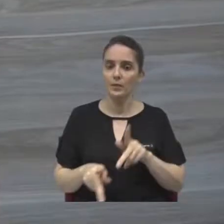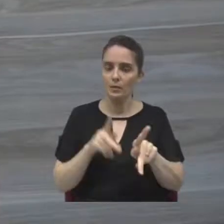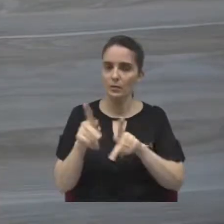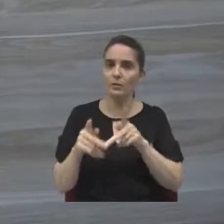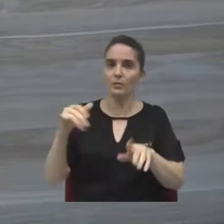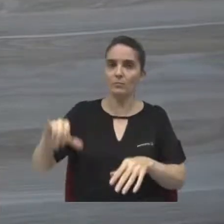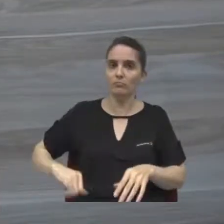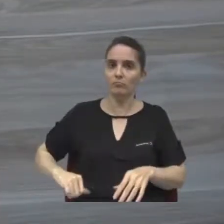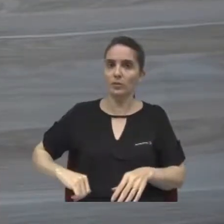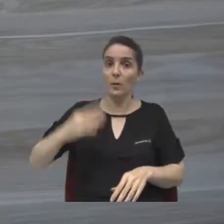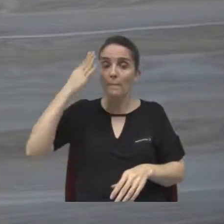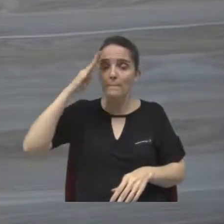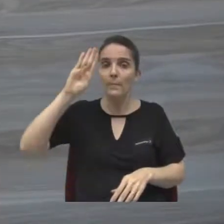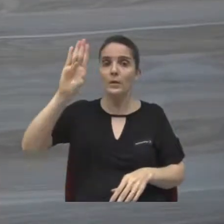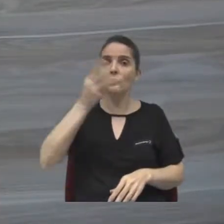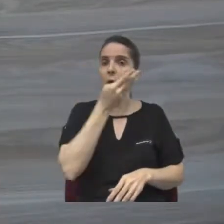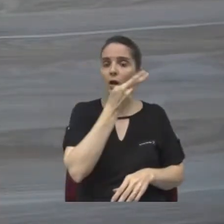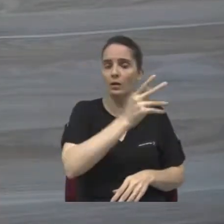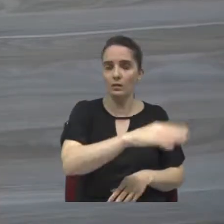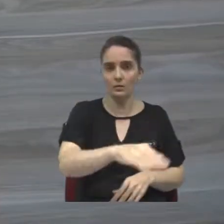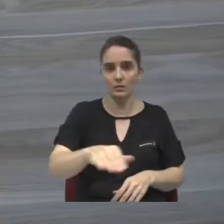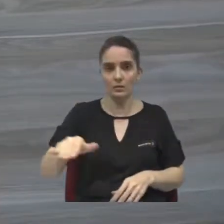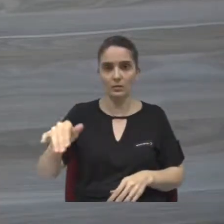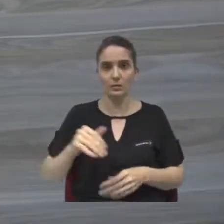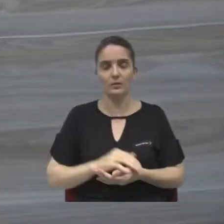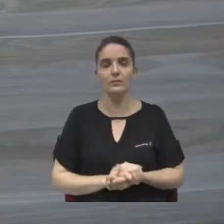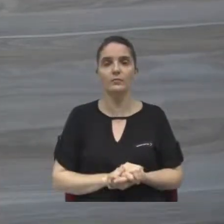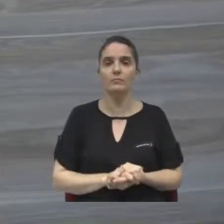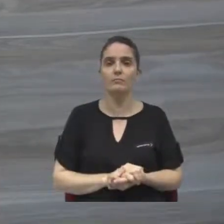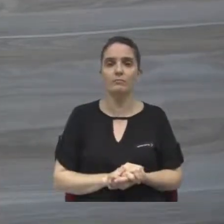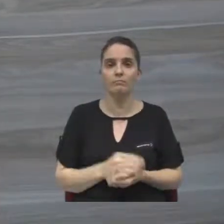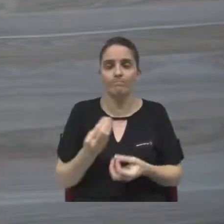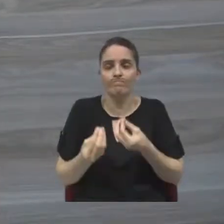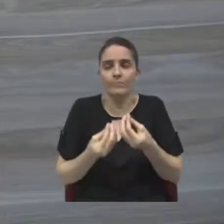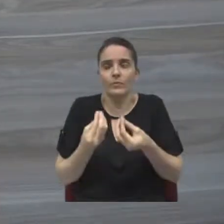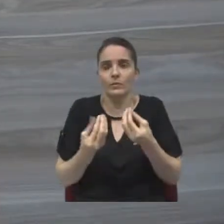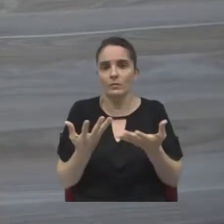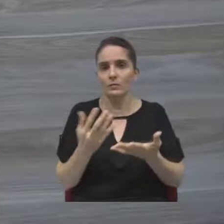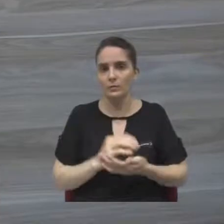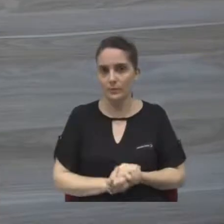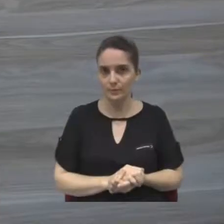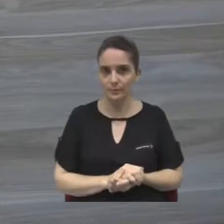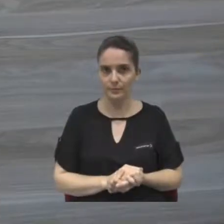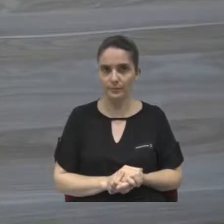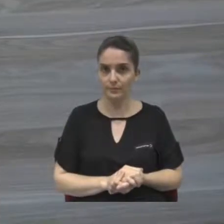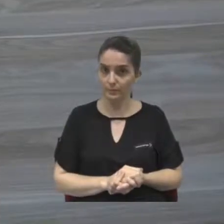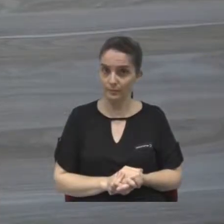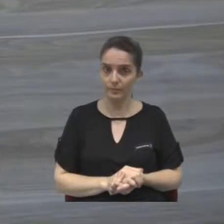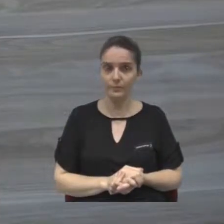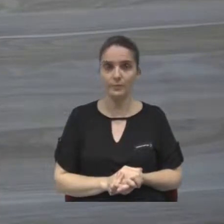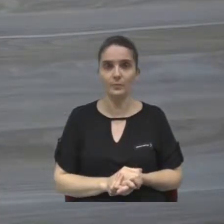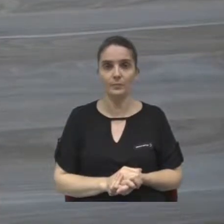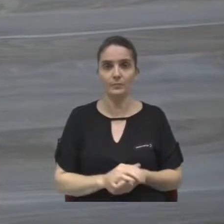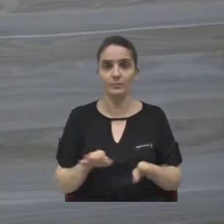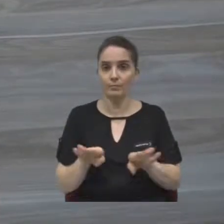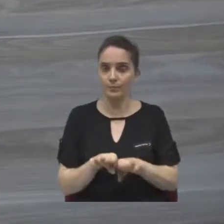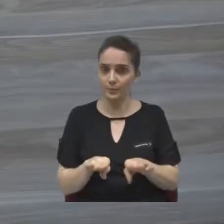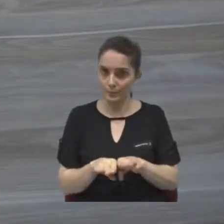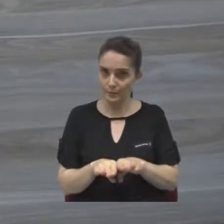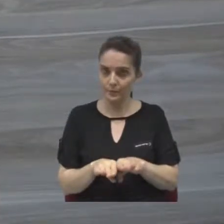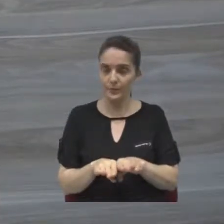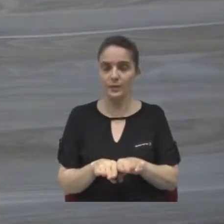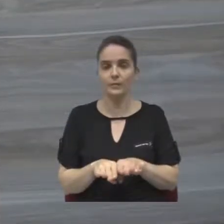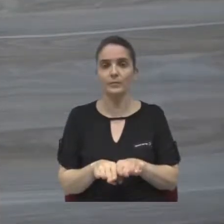e principalmente às crianças dessa cidade não terá conserto. Ora, outra coisa, senhor